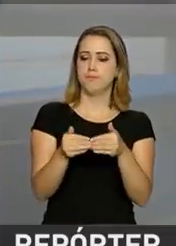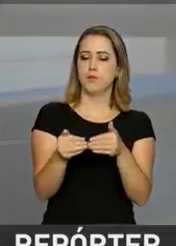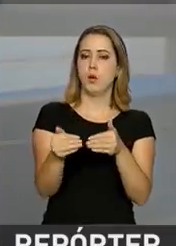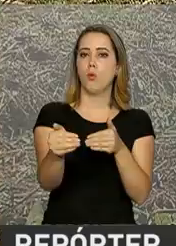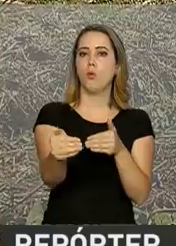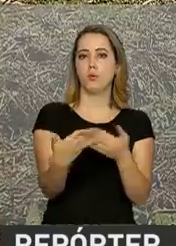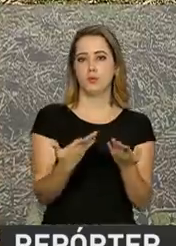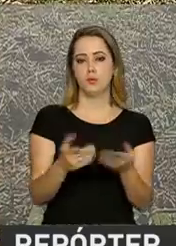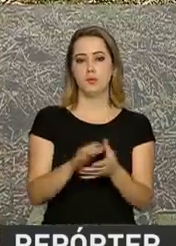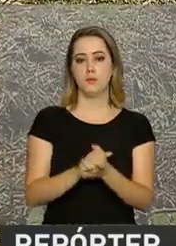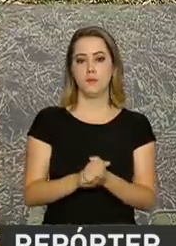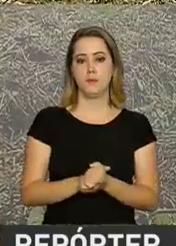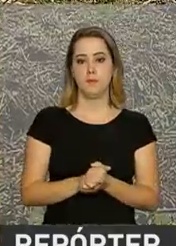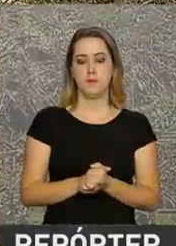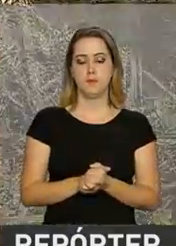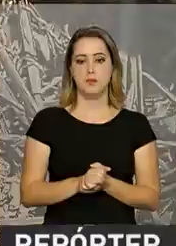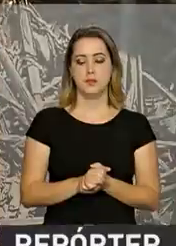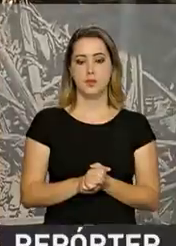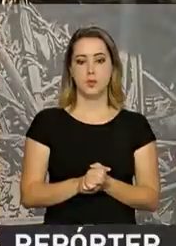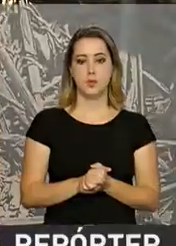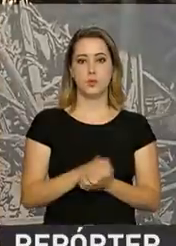produção.